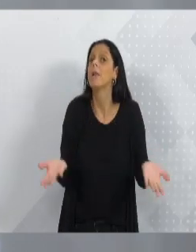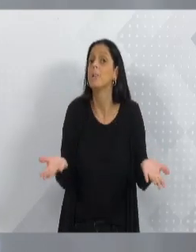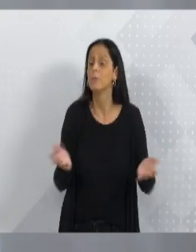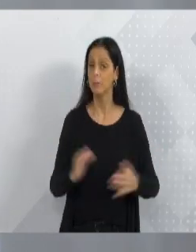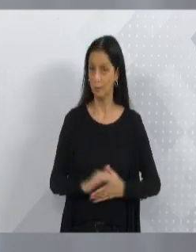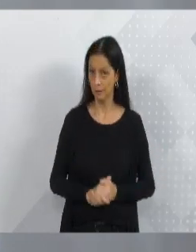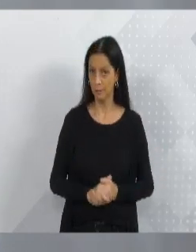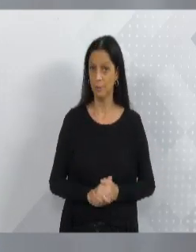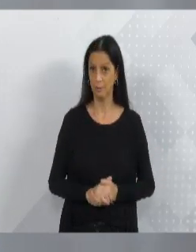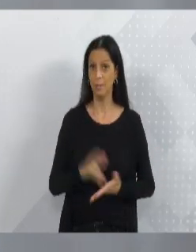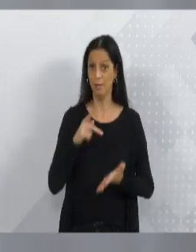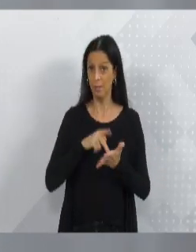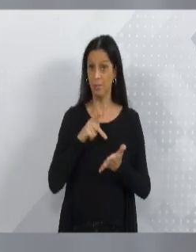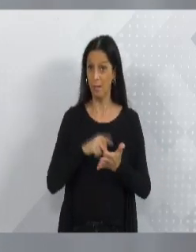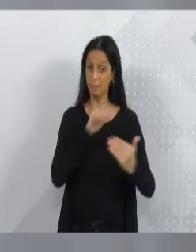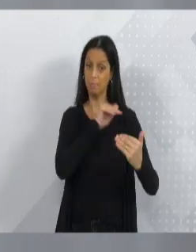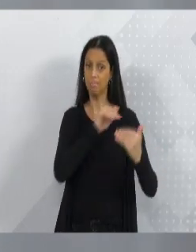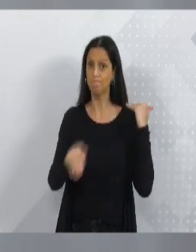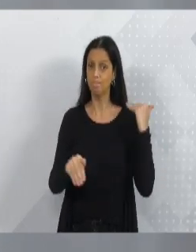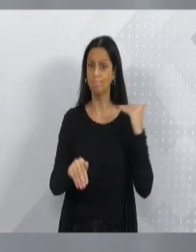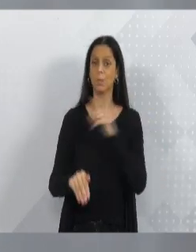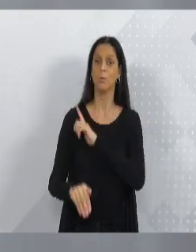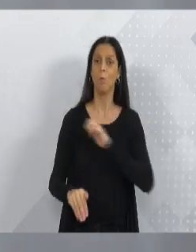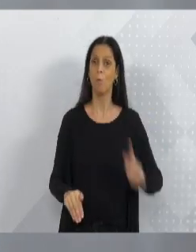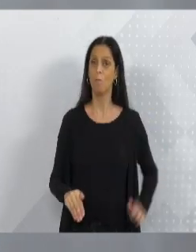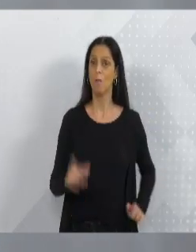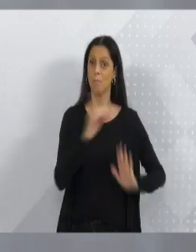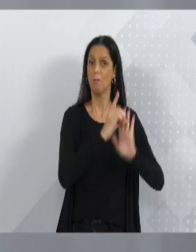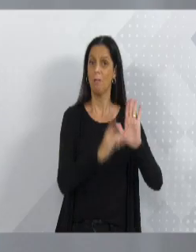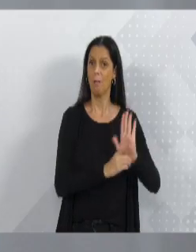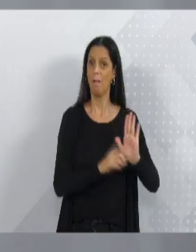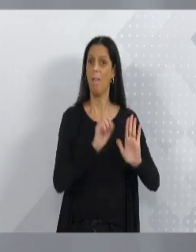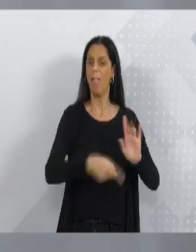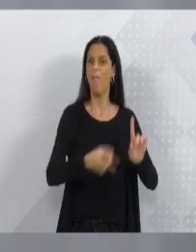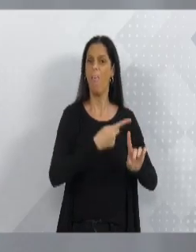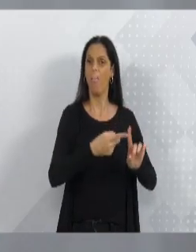realmente indo contra esse decreto da vingança? Boa tarde a todos.